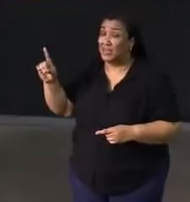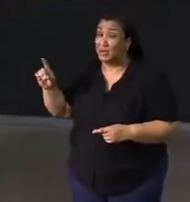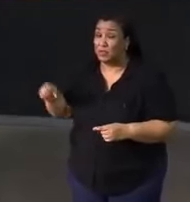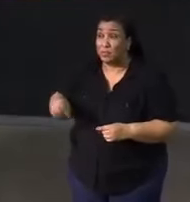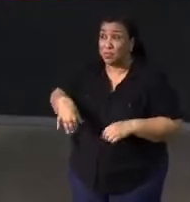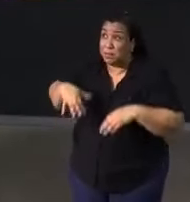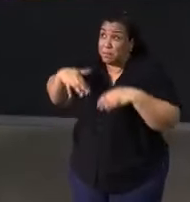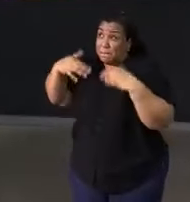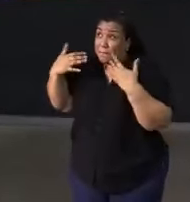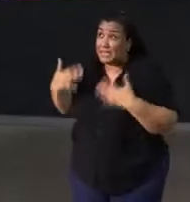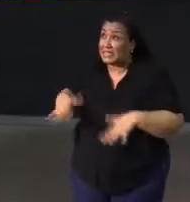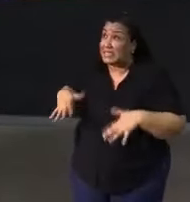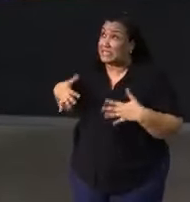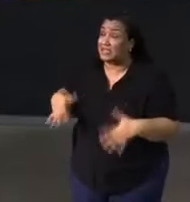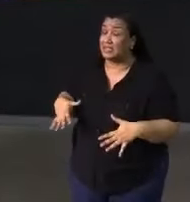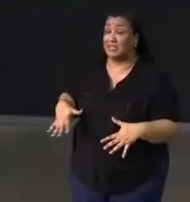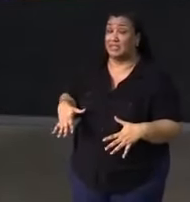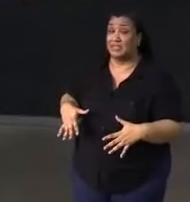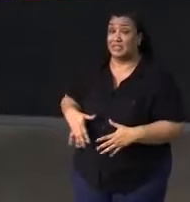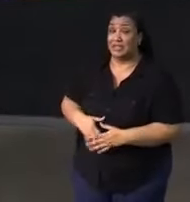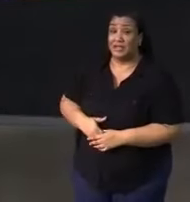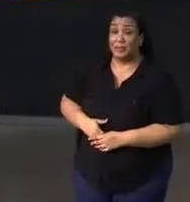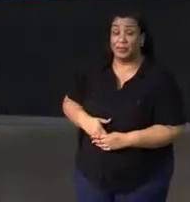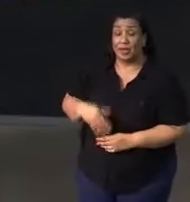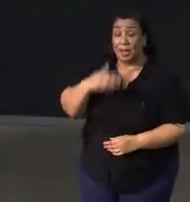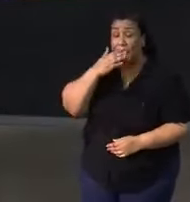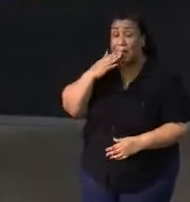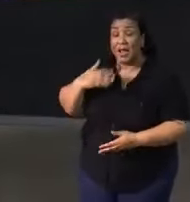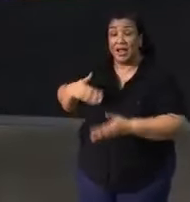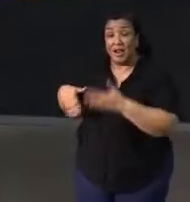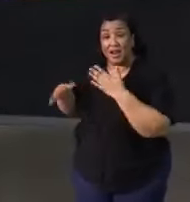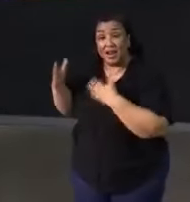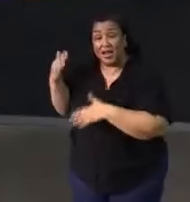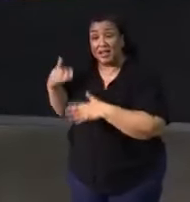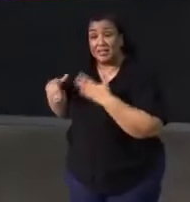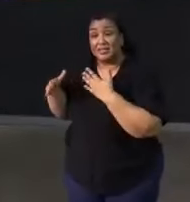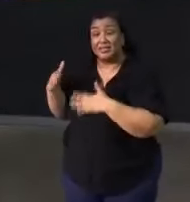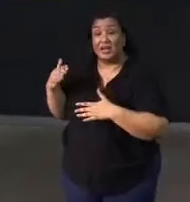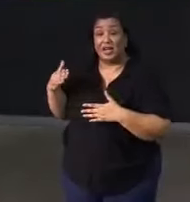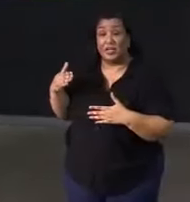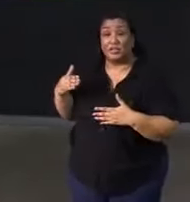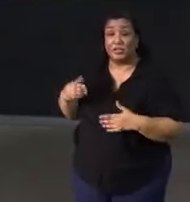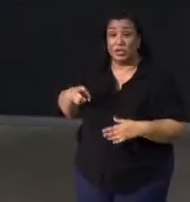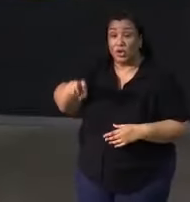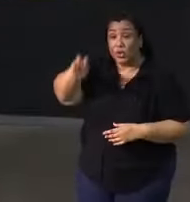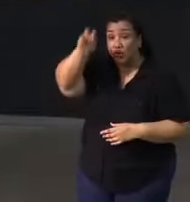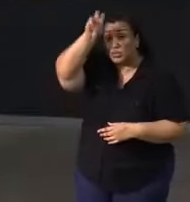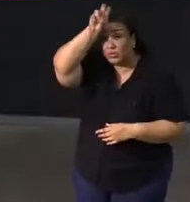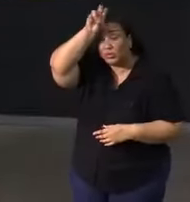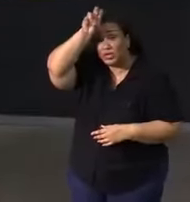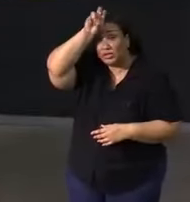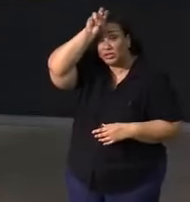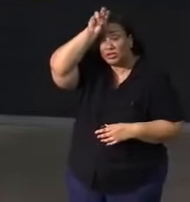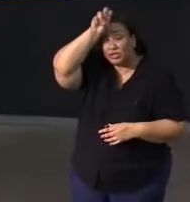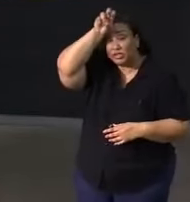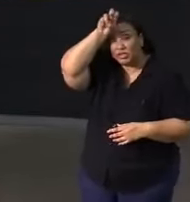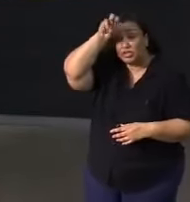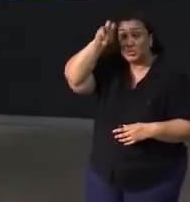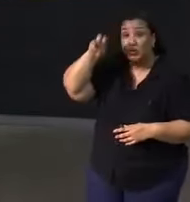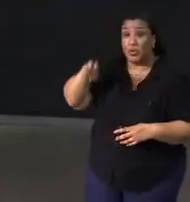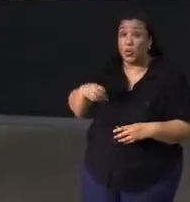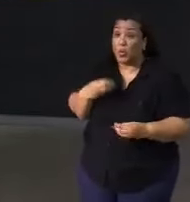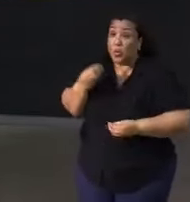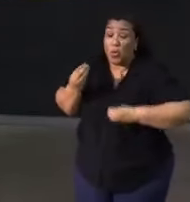naquela época de José, quem governava era o Egito, uma nação pagã. Como ele